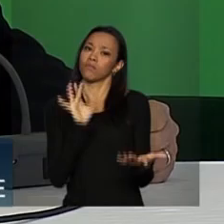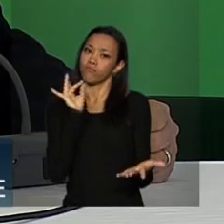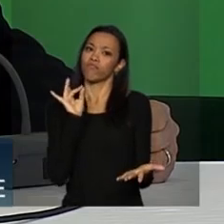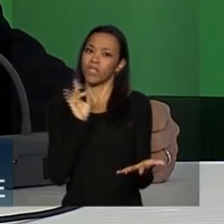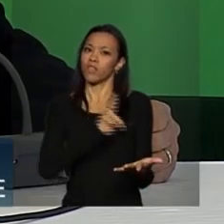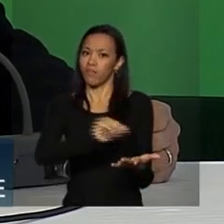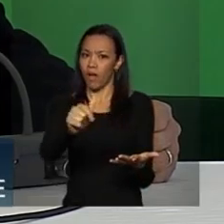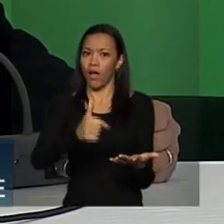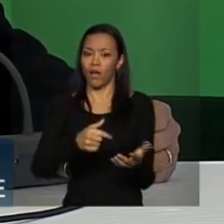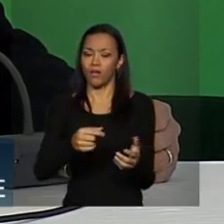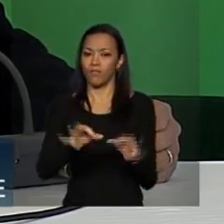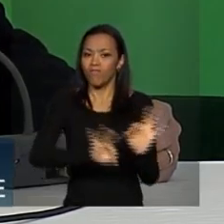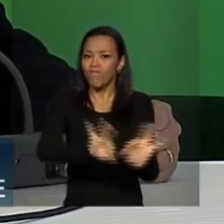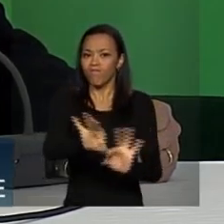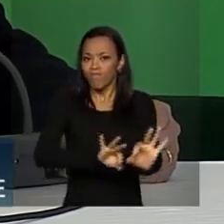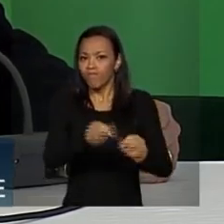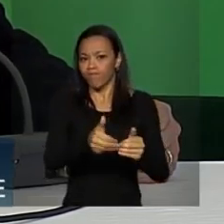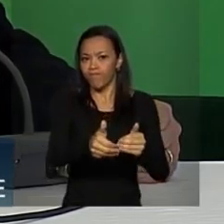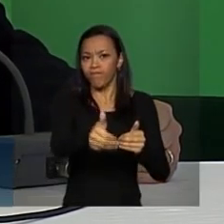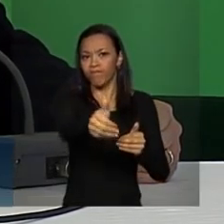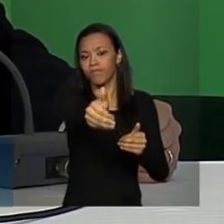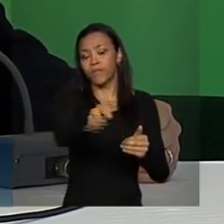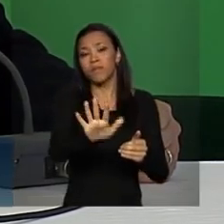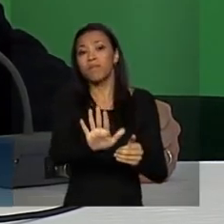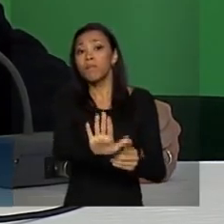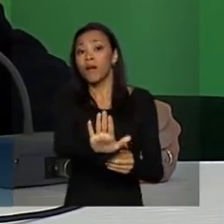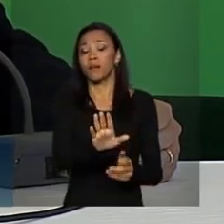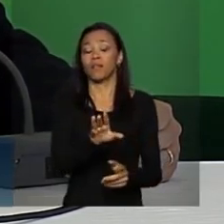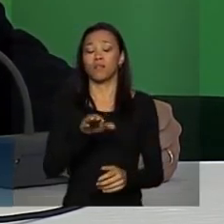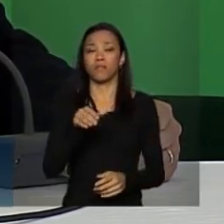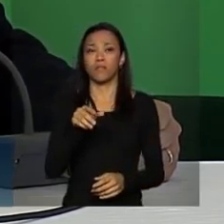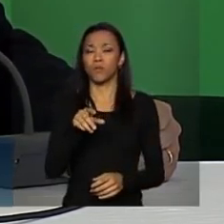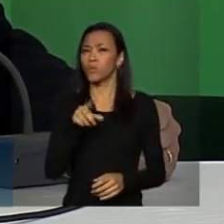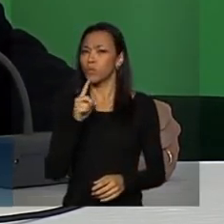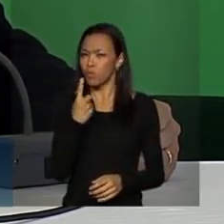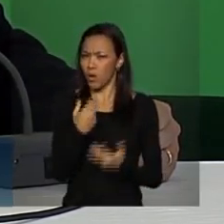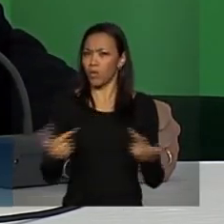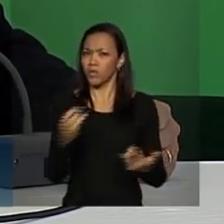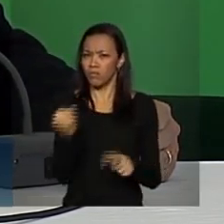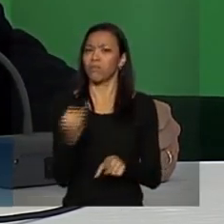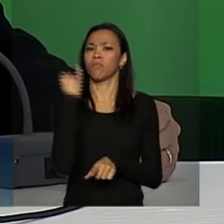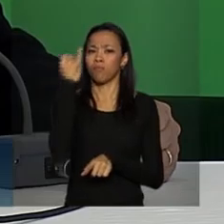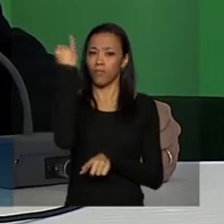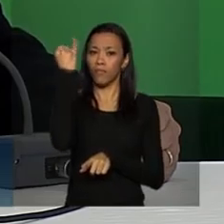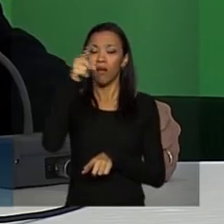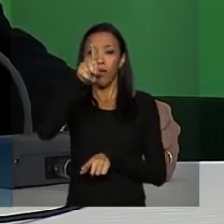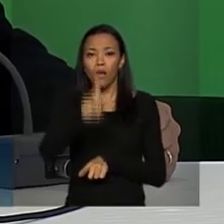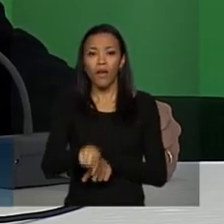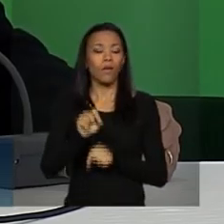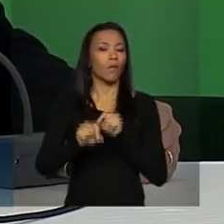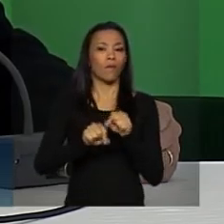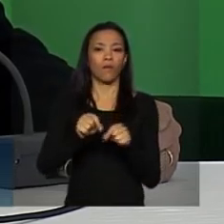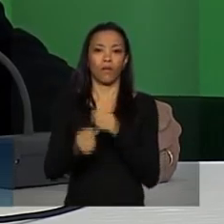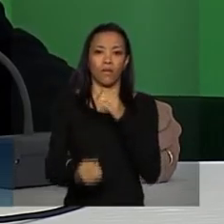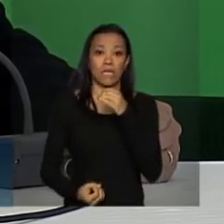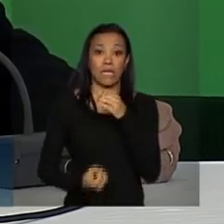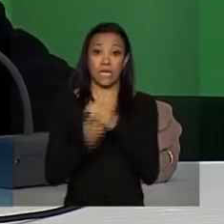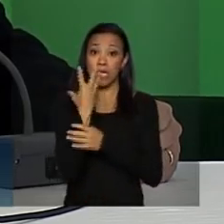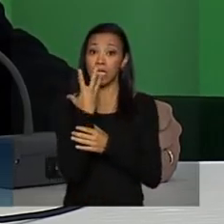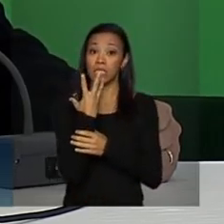serão feitas, mas talvez o mais importante é, digamos assim, a criação de